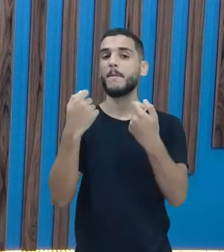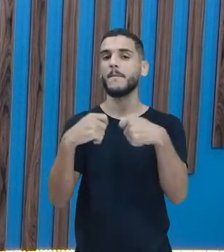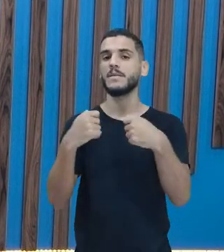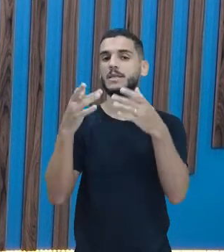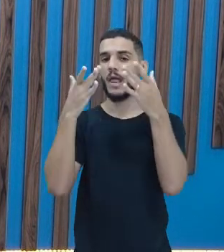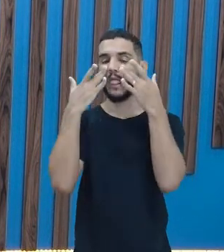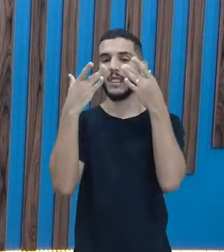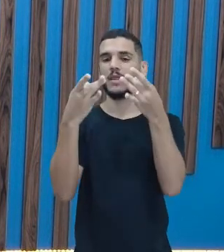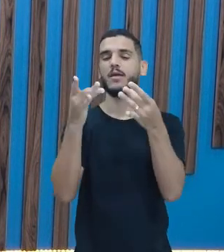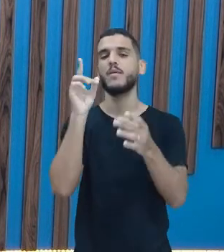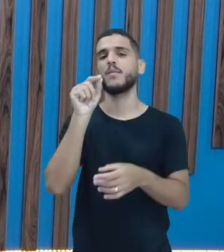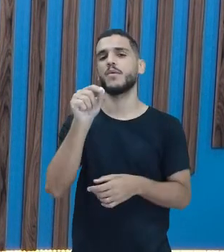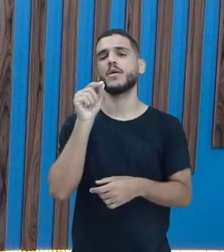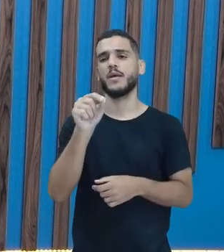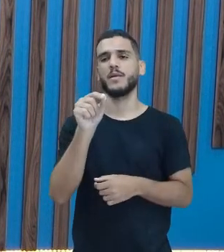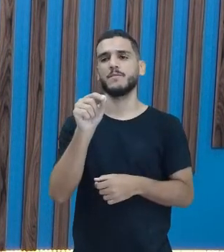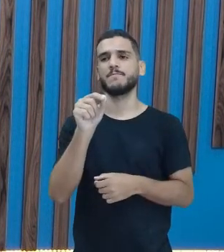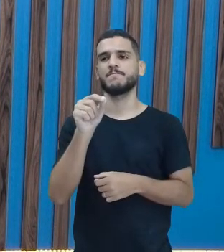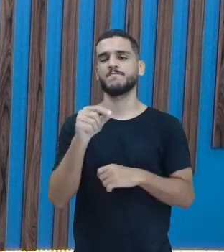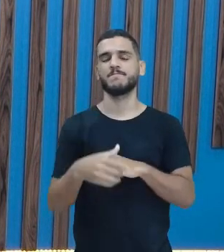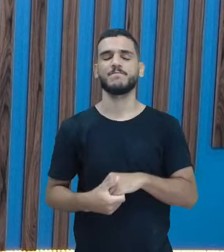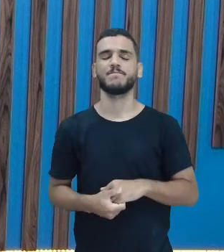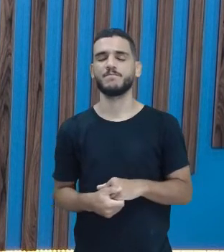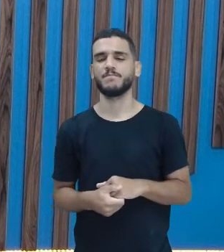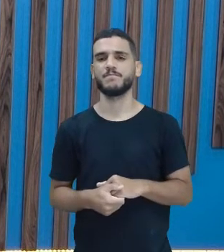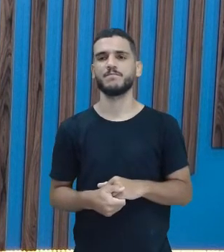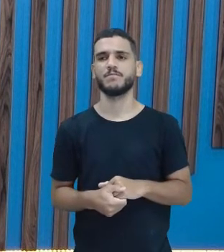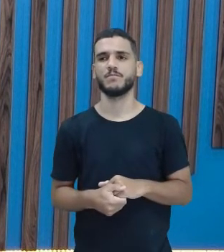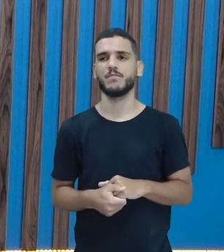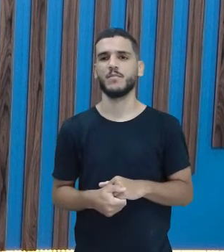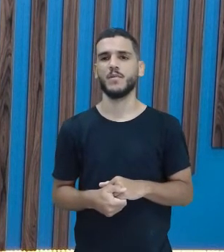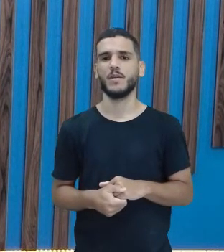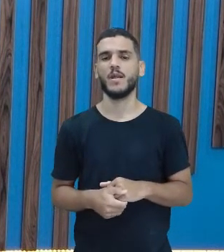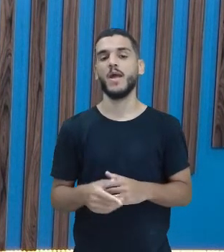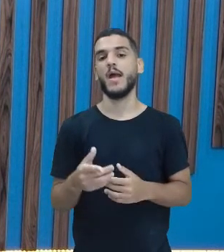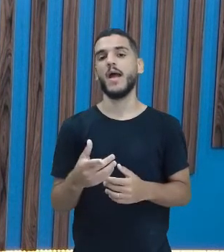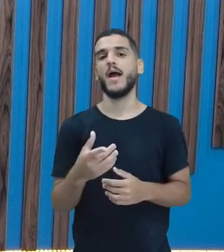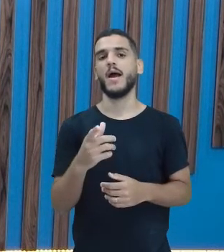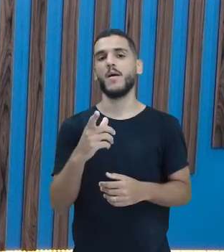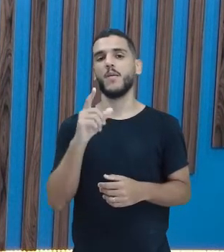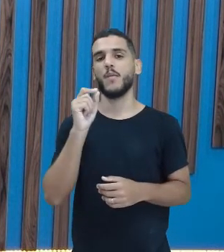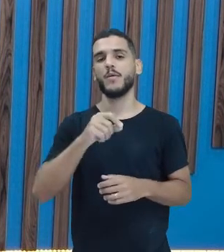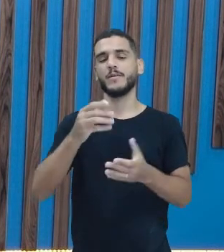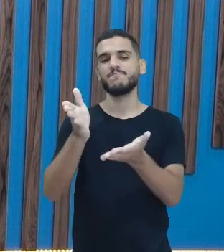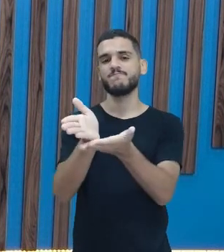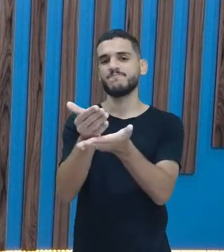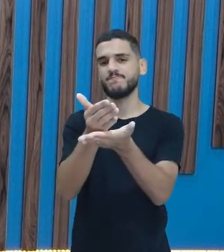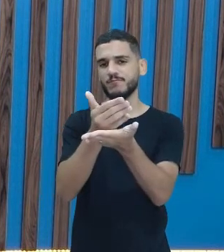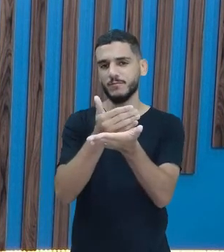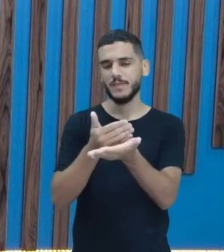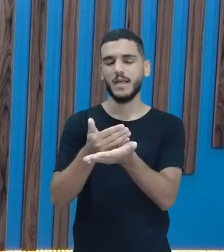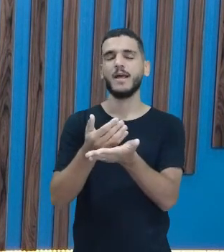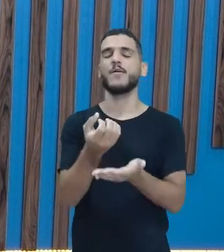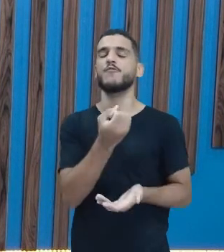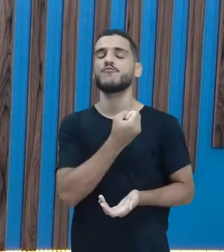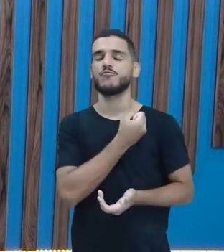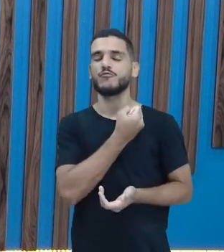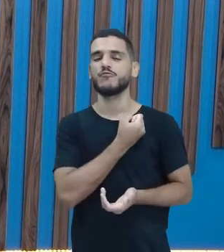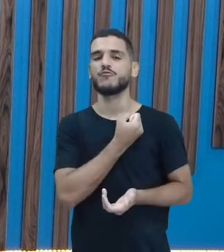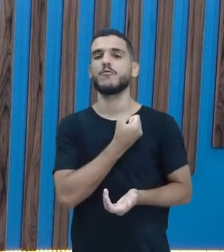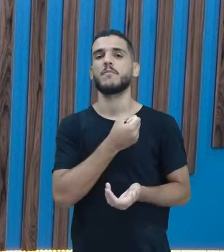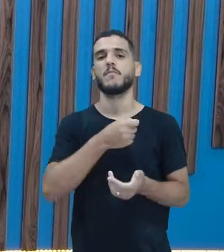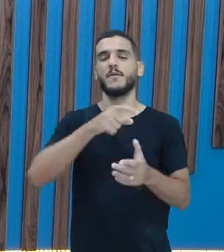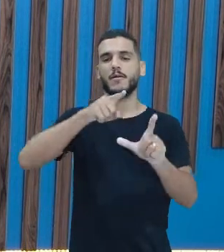o seguinte, eu tenho que ficar atenta ao seguinte, aos dados que esse gráfico está representando para mim. Fazer a